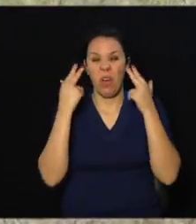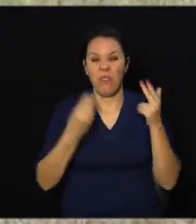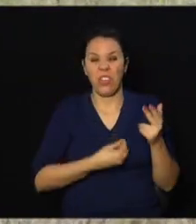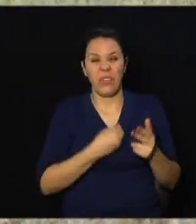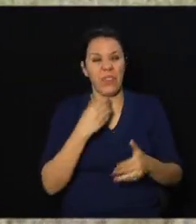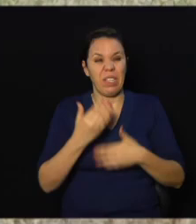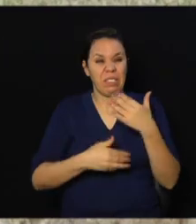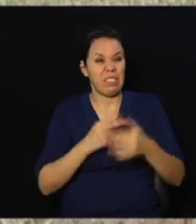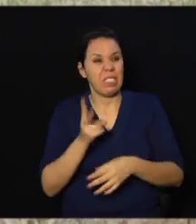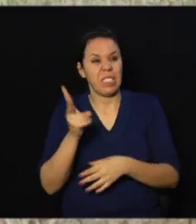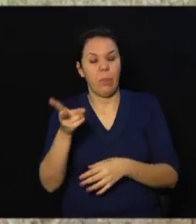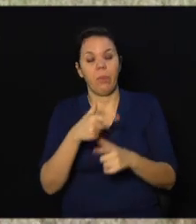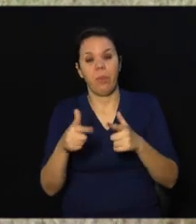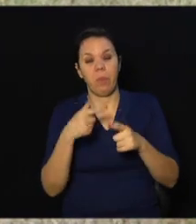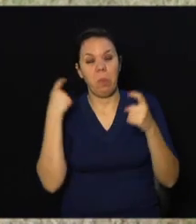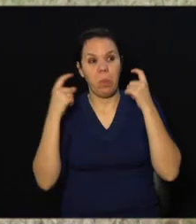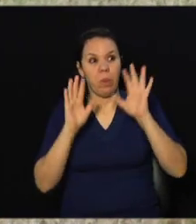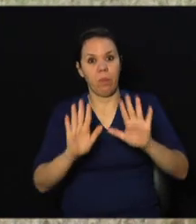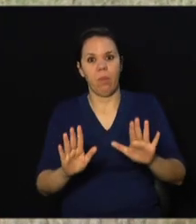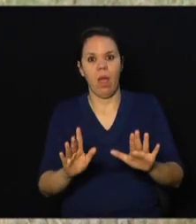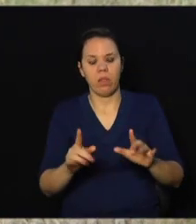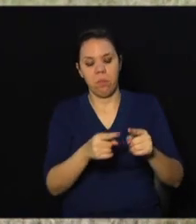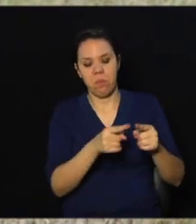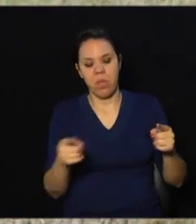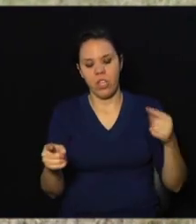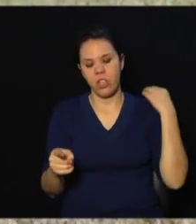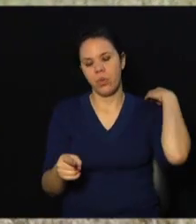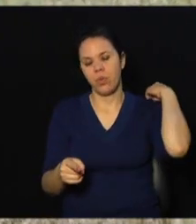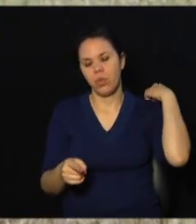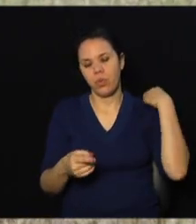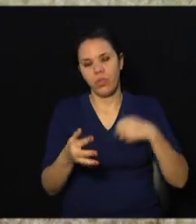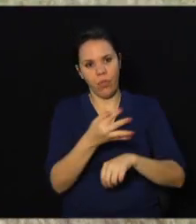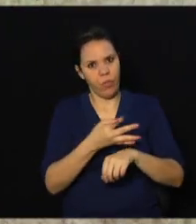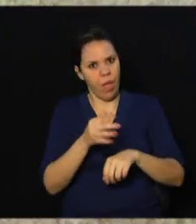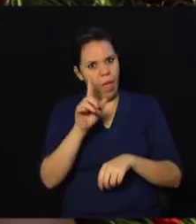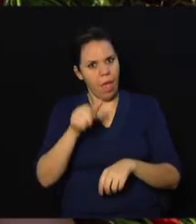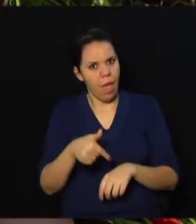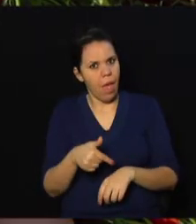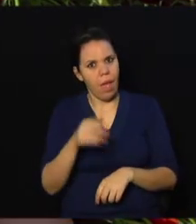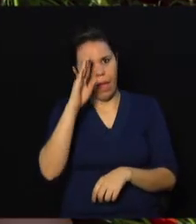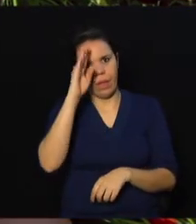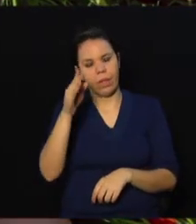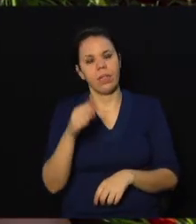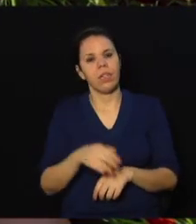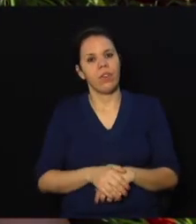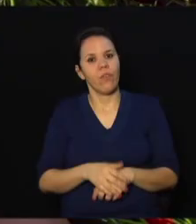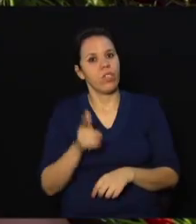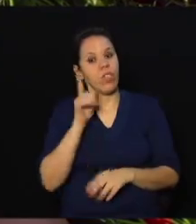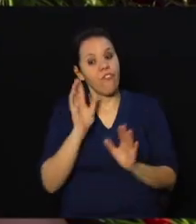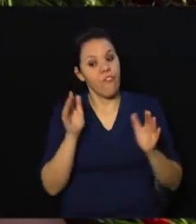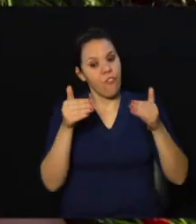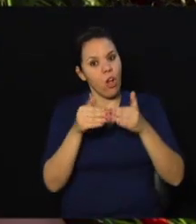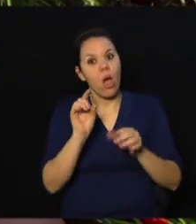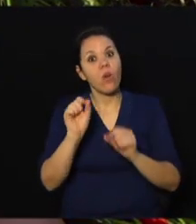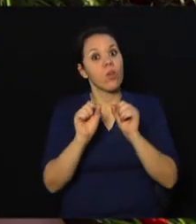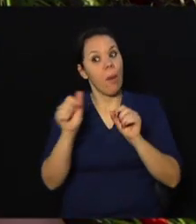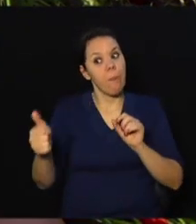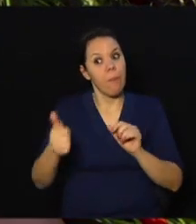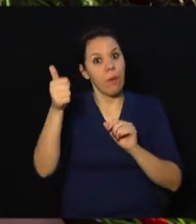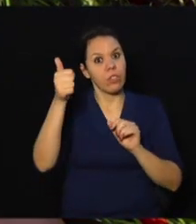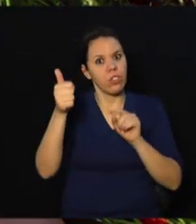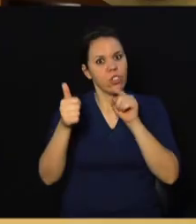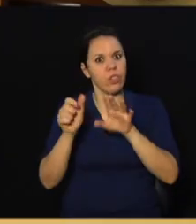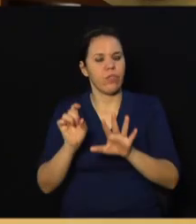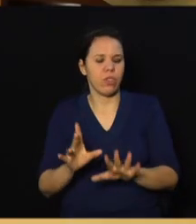preocupações. O período de férias é um espaço de tempo ideal para focar apenas no que é positivo. Durante